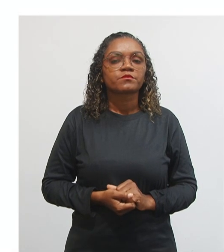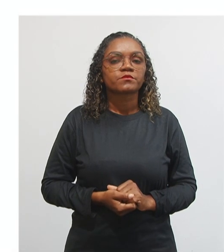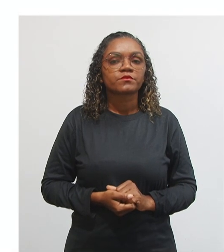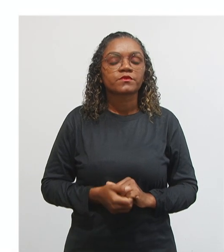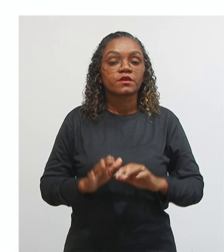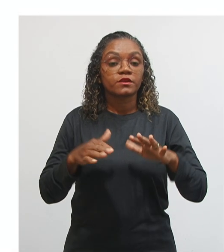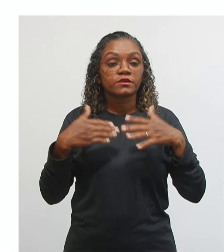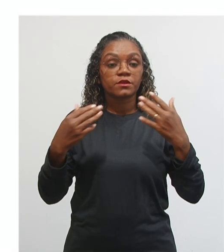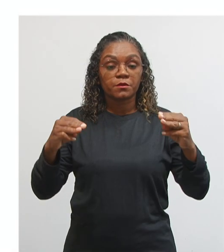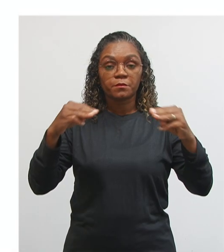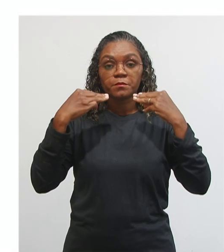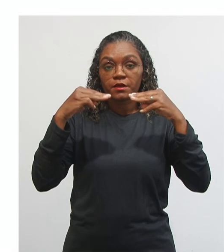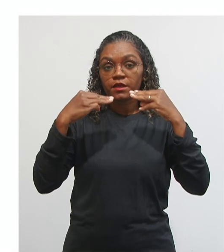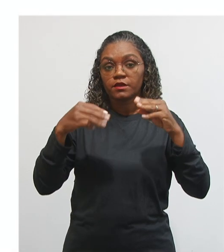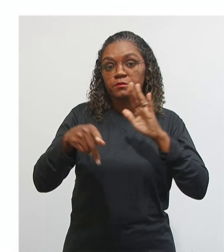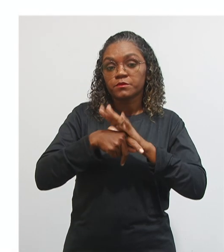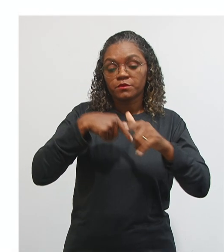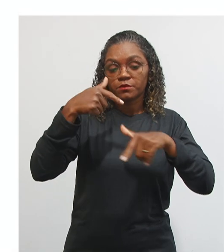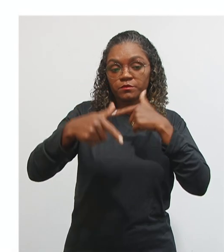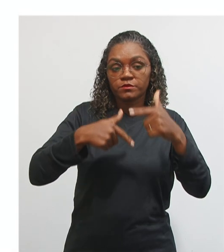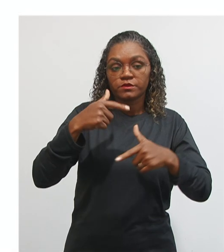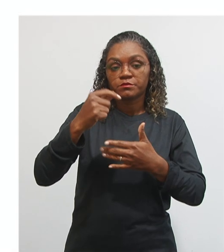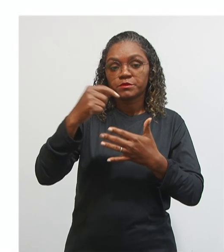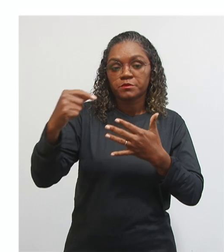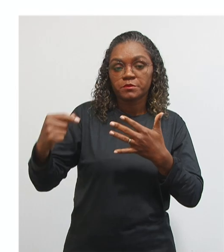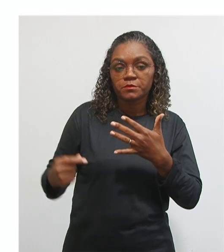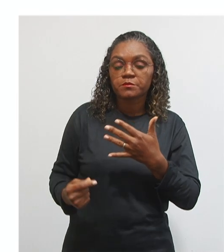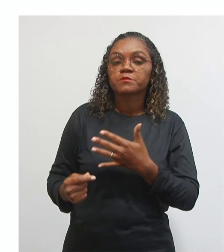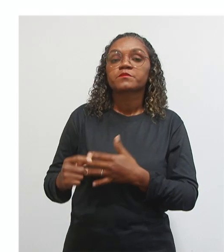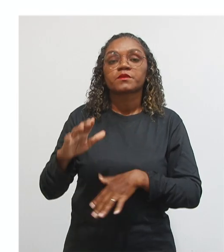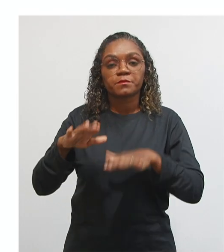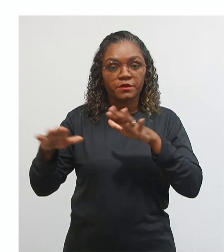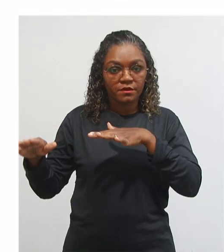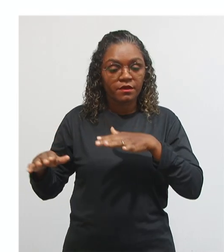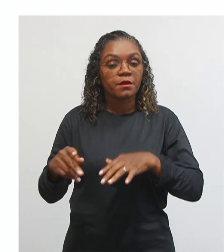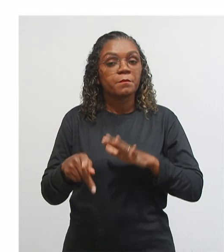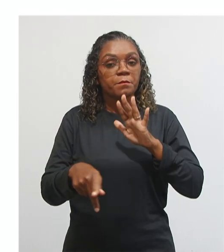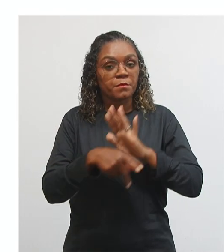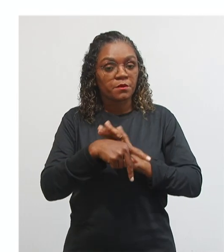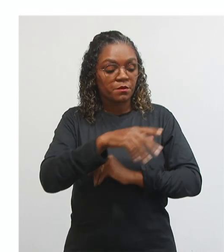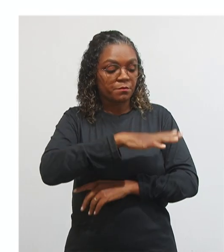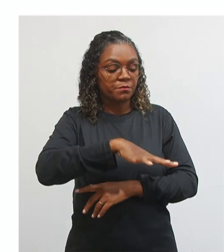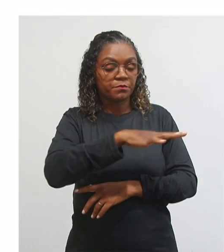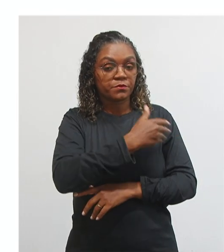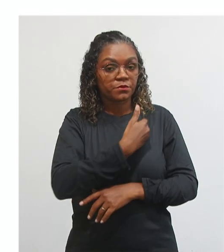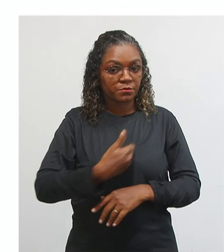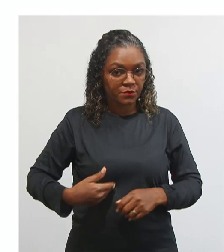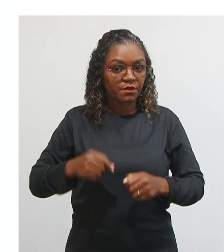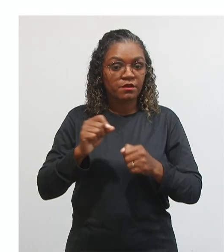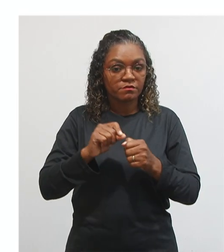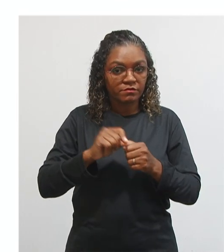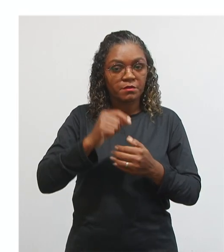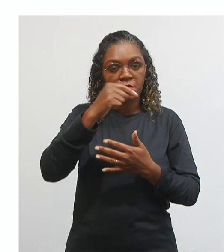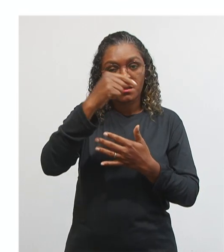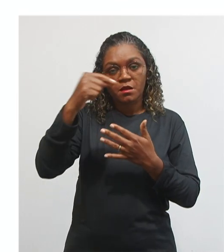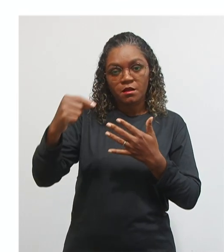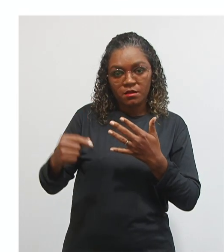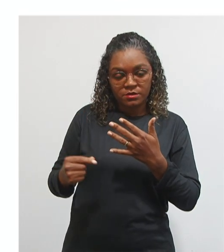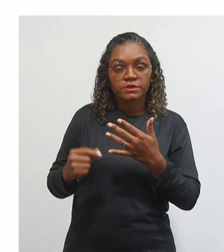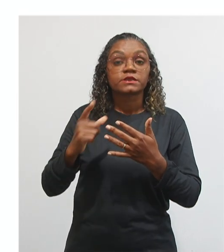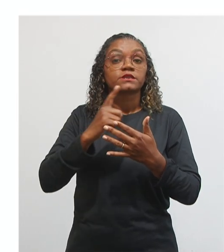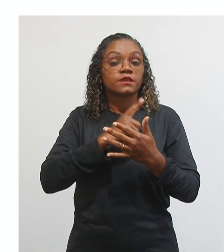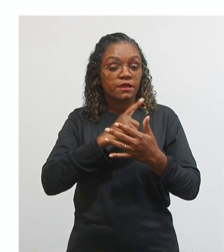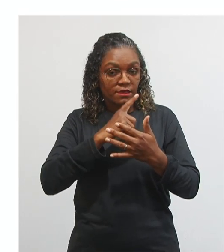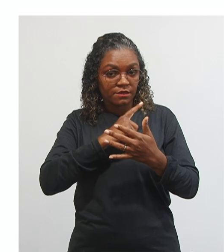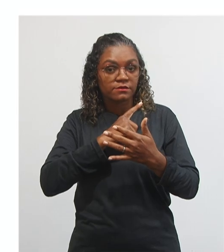O marketing de serviços, tá? Que é o que mais o setor público faz, é o marketing de serviços, porque o setor público ele oferece